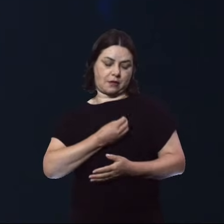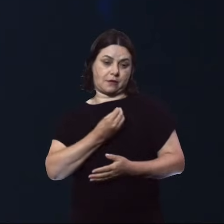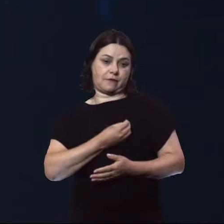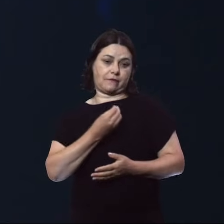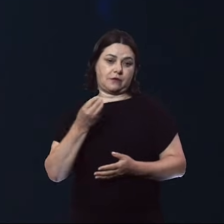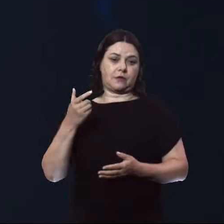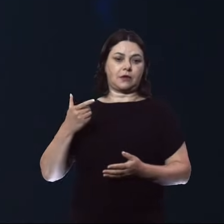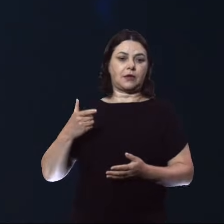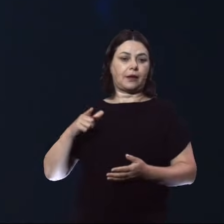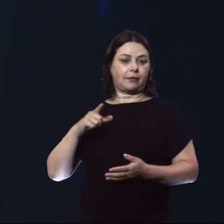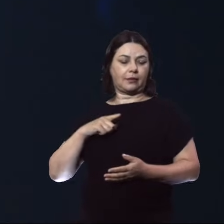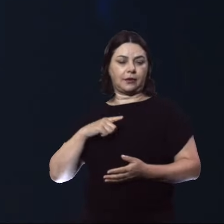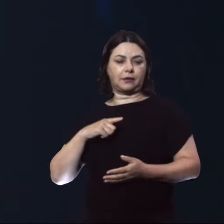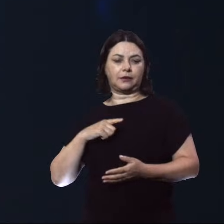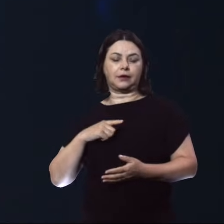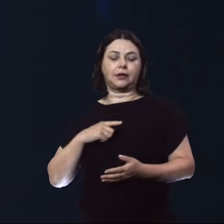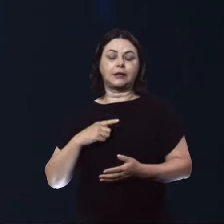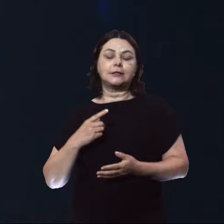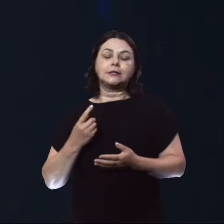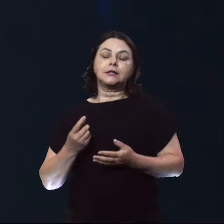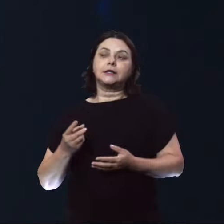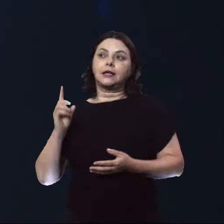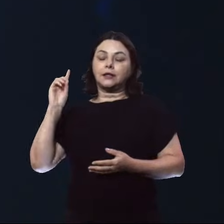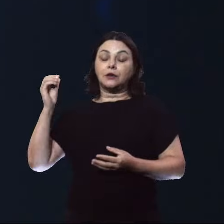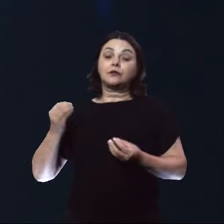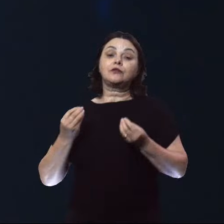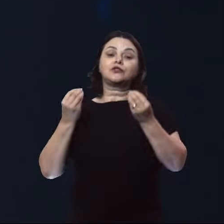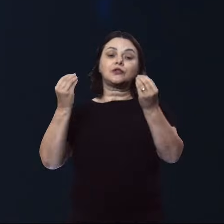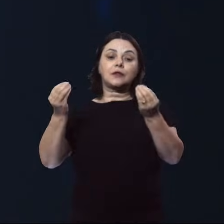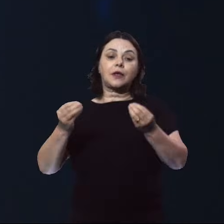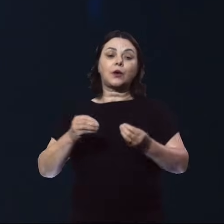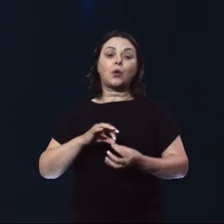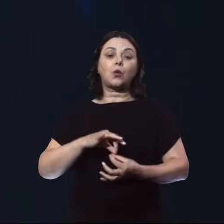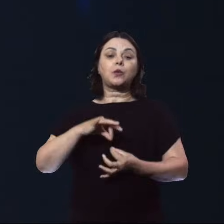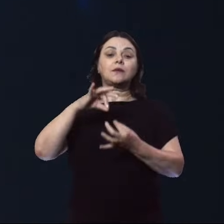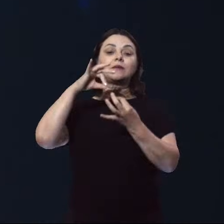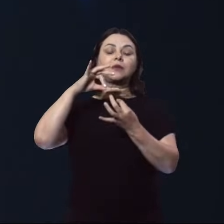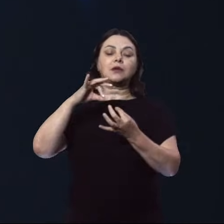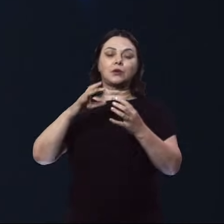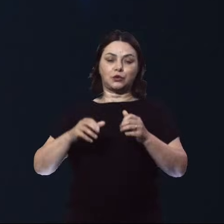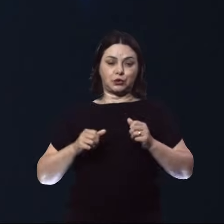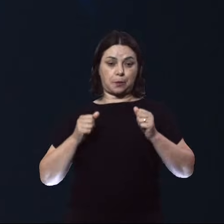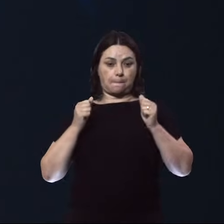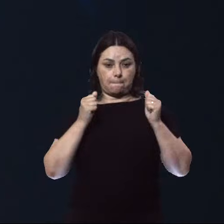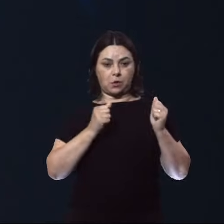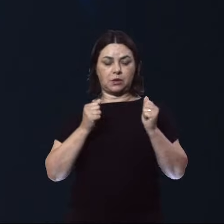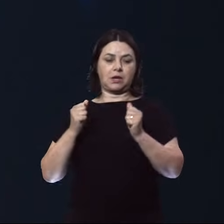deu espírito de covardia, mas de poder, de amor e de moderação.